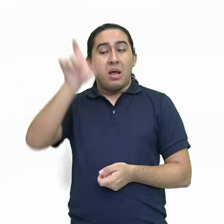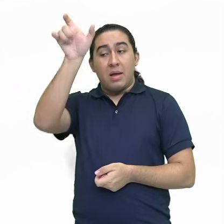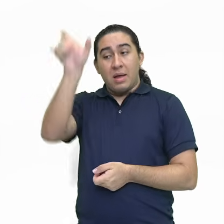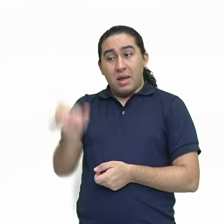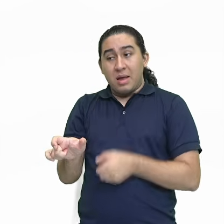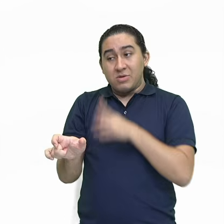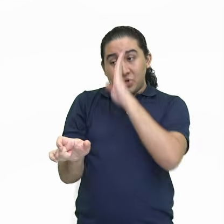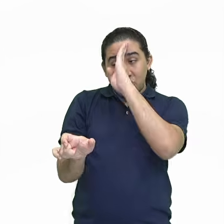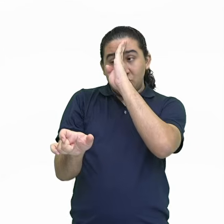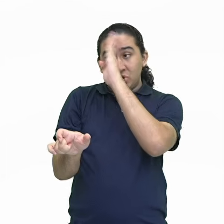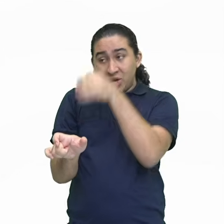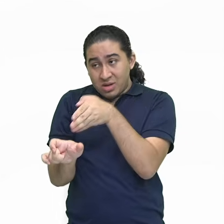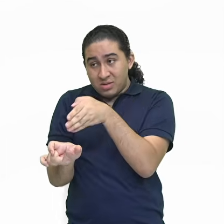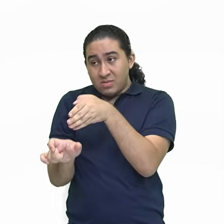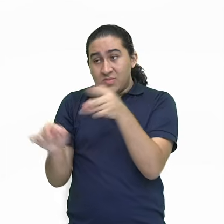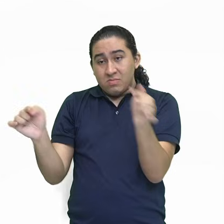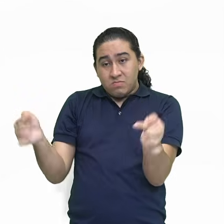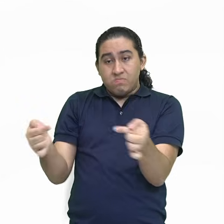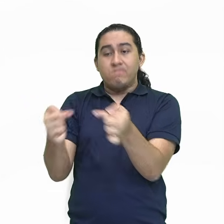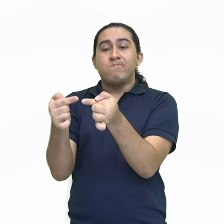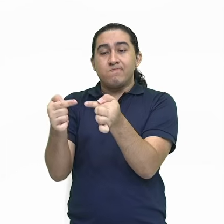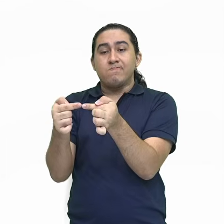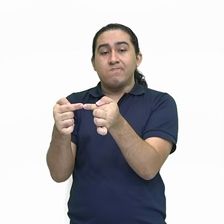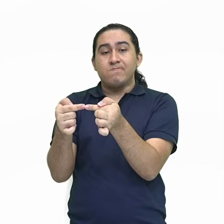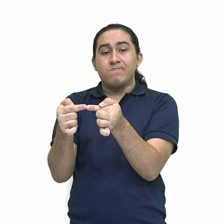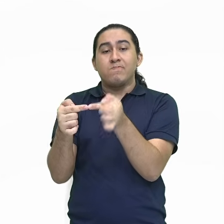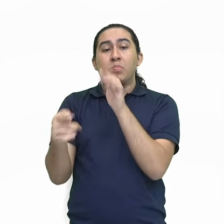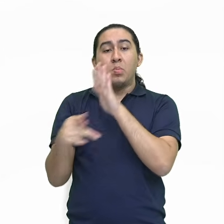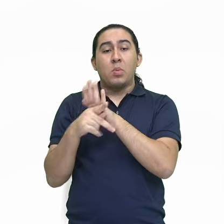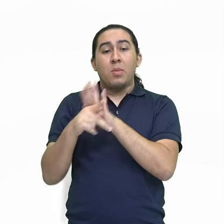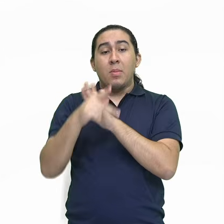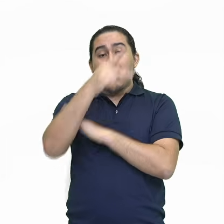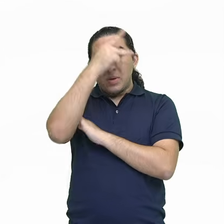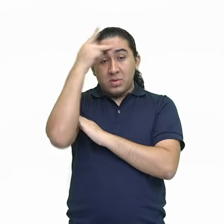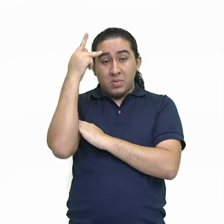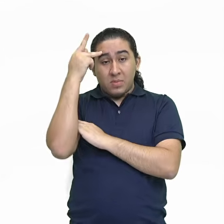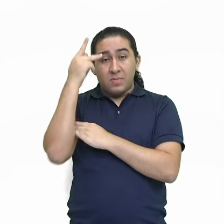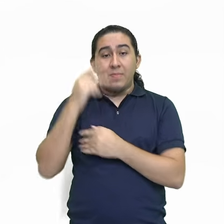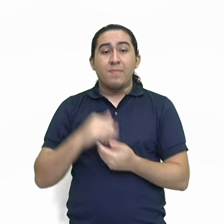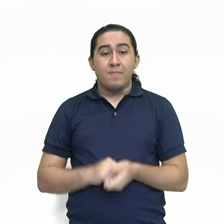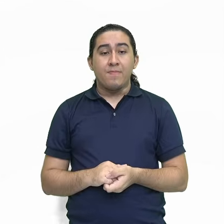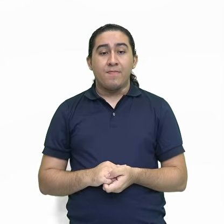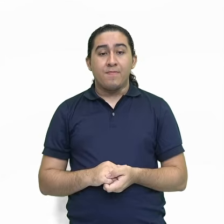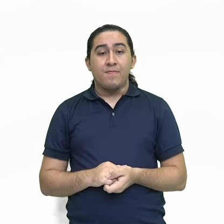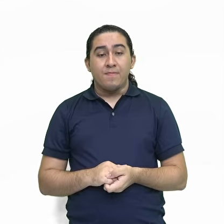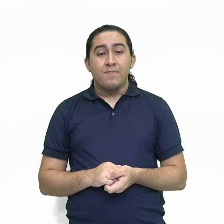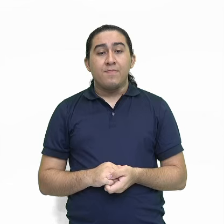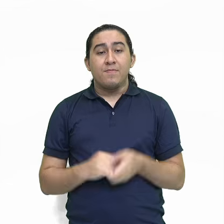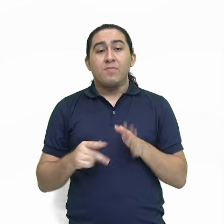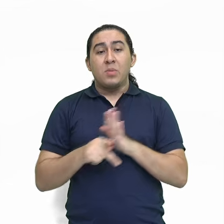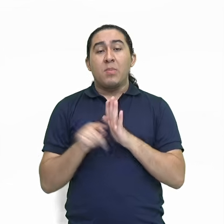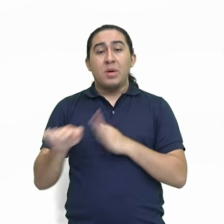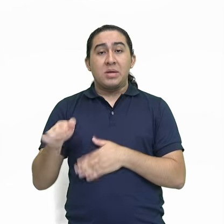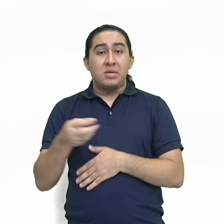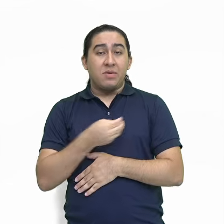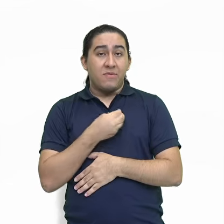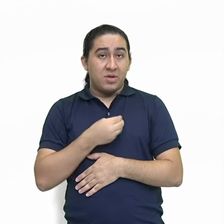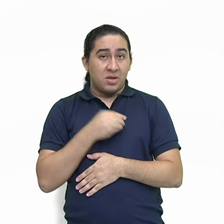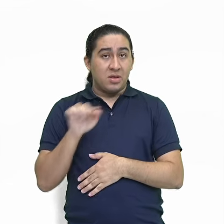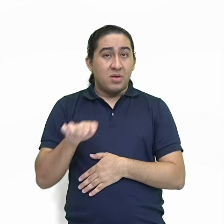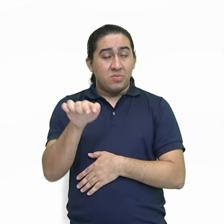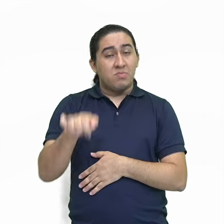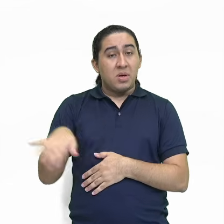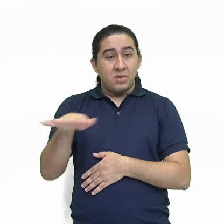individual a classificação que ele está dando para a pessoa, né? No caso, para aquele filho que mora lá.